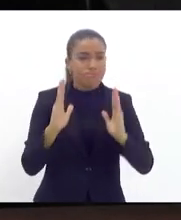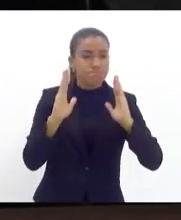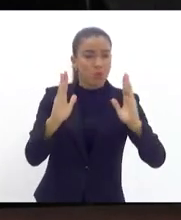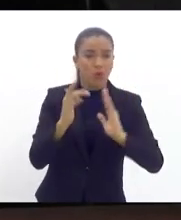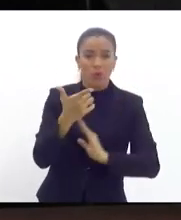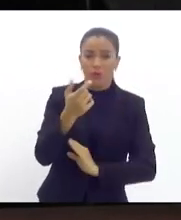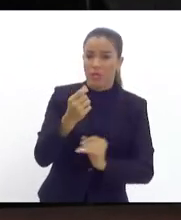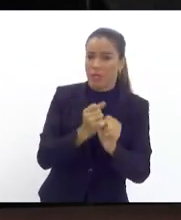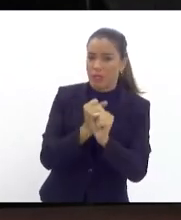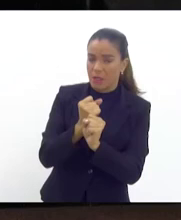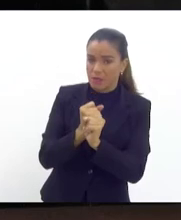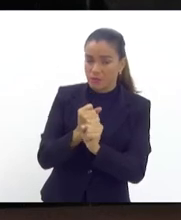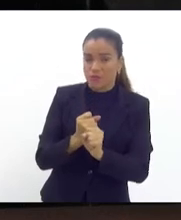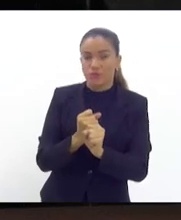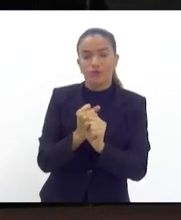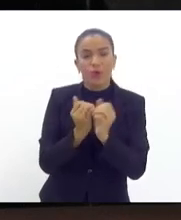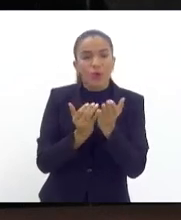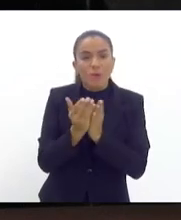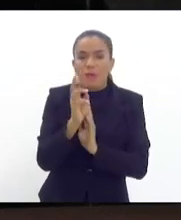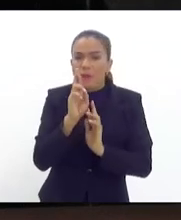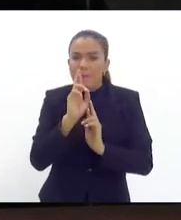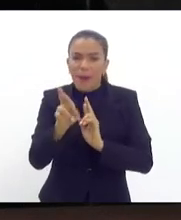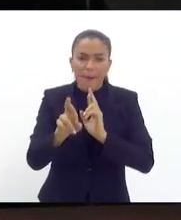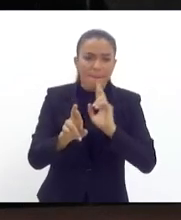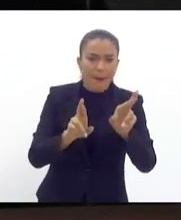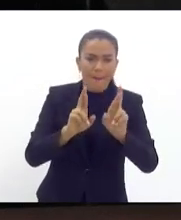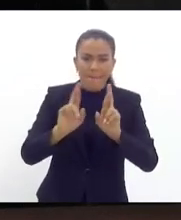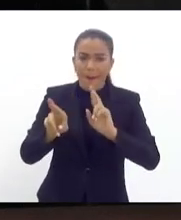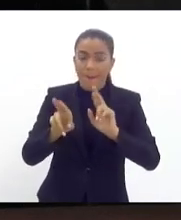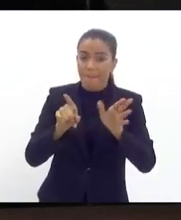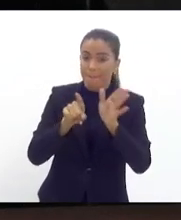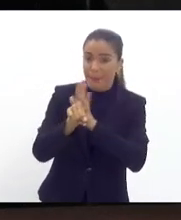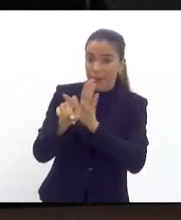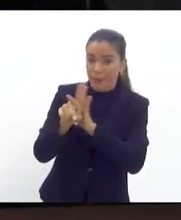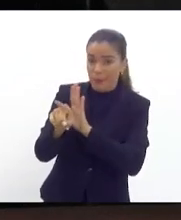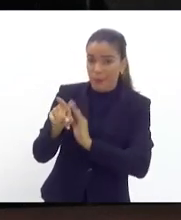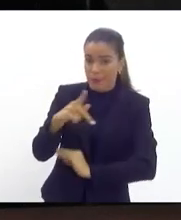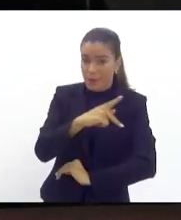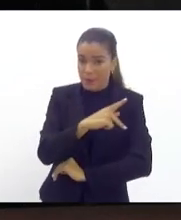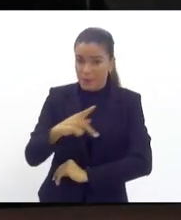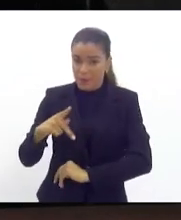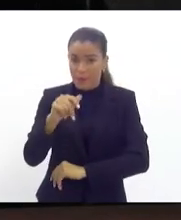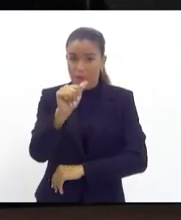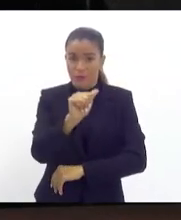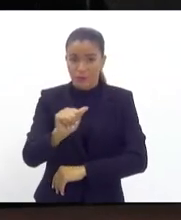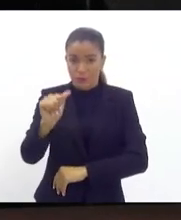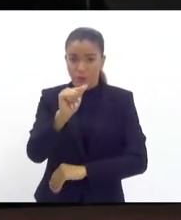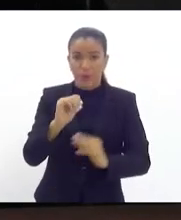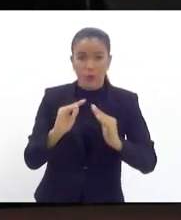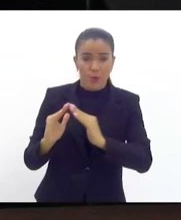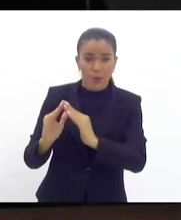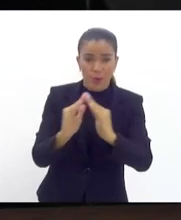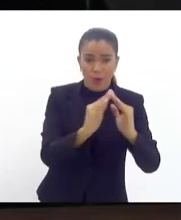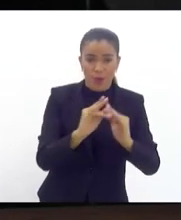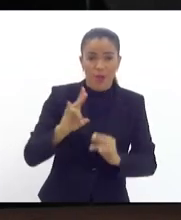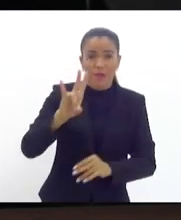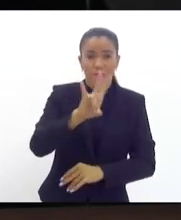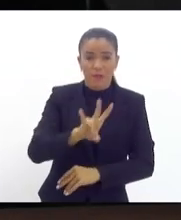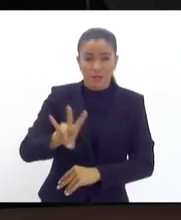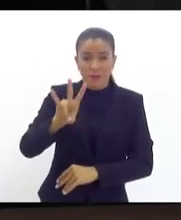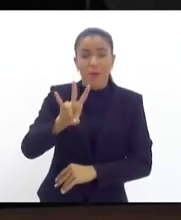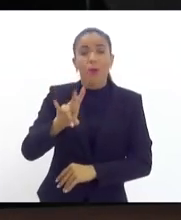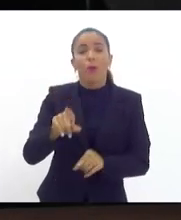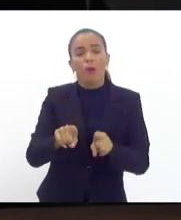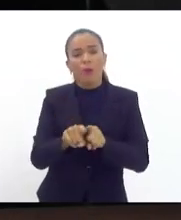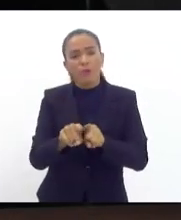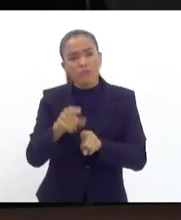e começando a responder aqui a pergunta da presidente da associação dos moradores de Vila Isabel eu